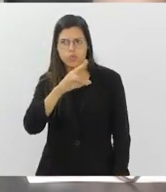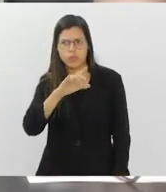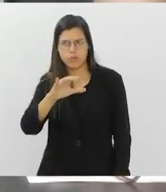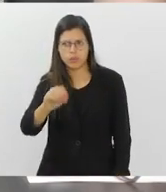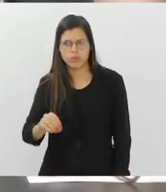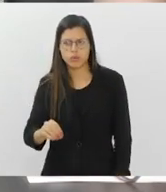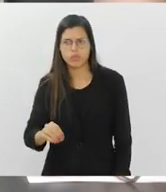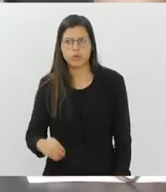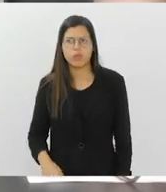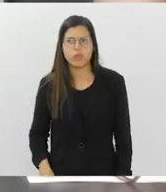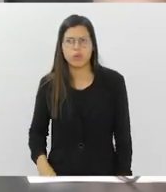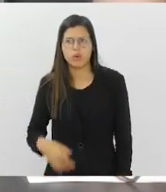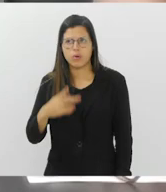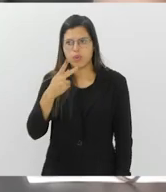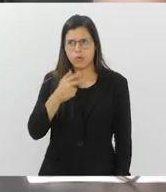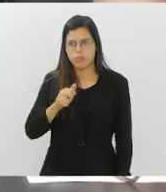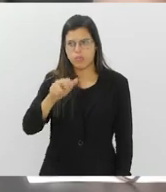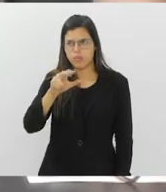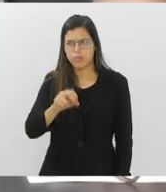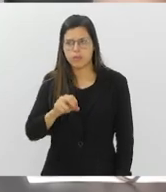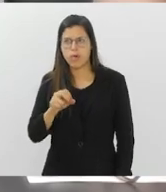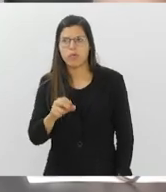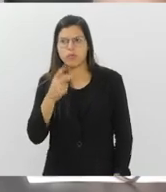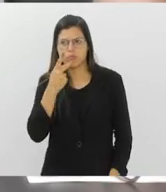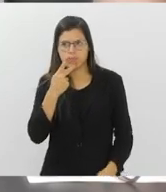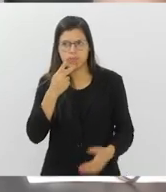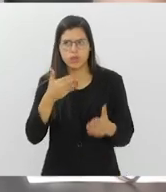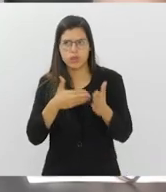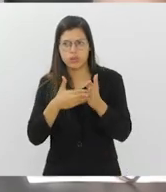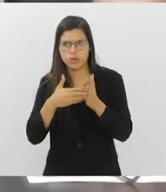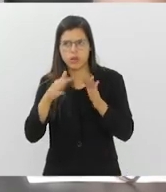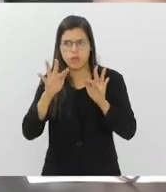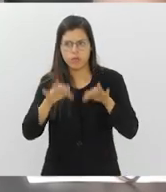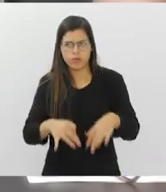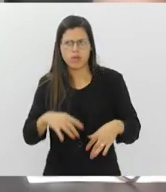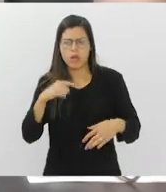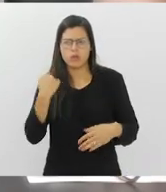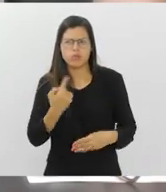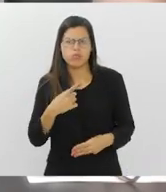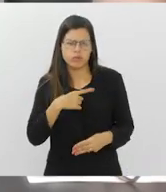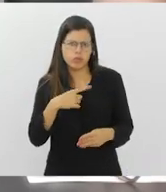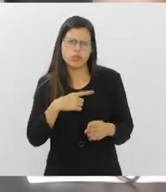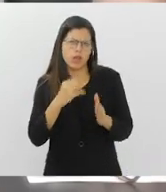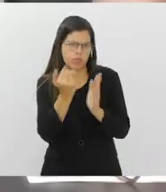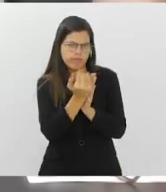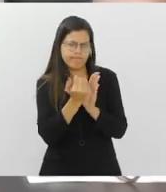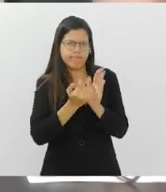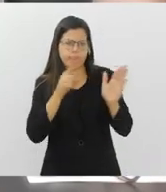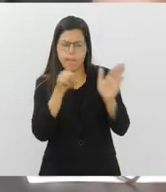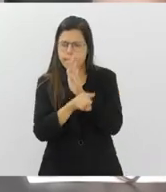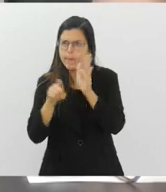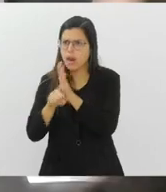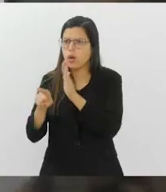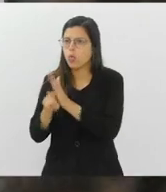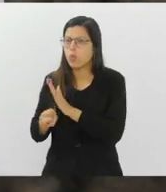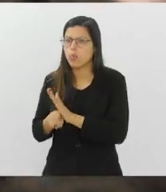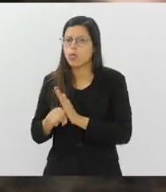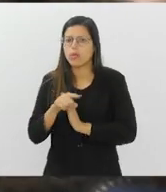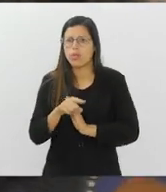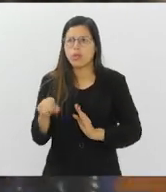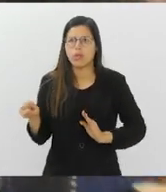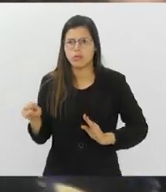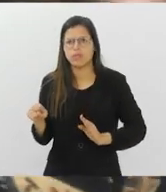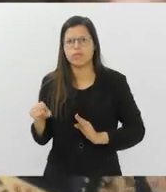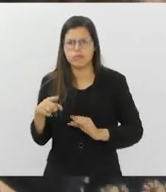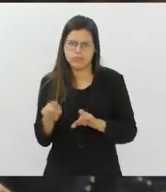o presidente Paulo Rebelo falar até o final. Nós temos perguntas, e muitas perguntas, com certeza, de vocês estão aqui